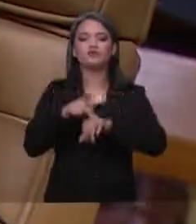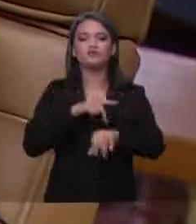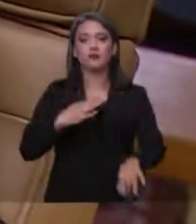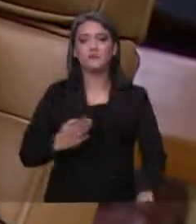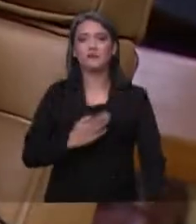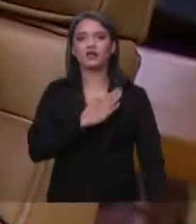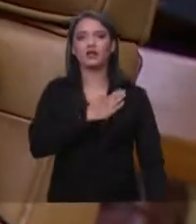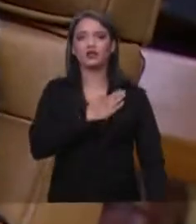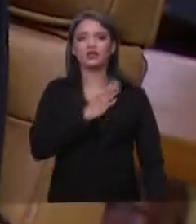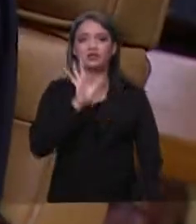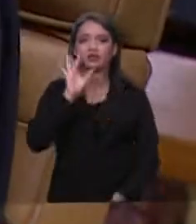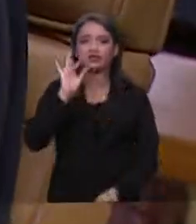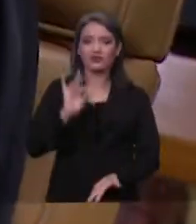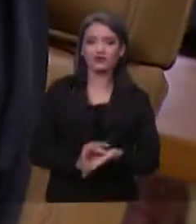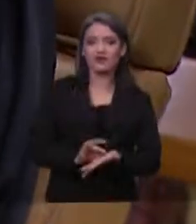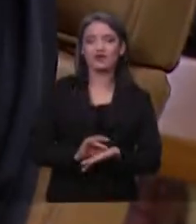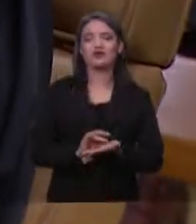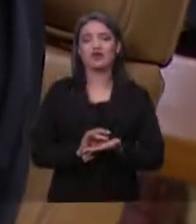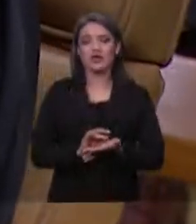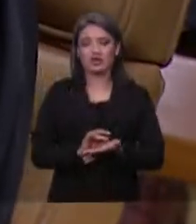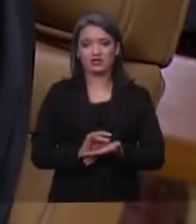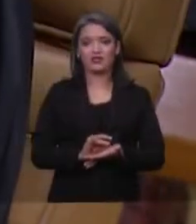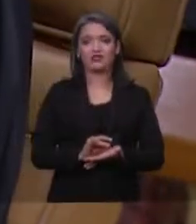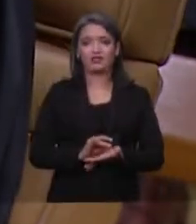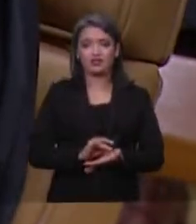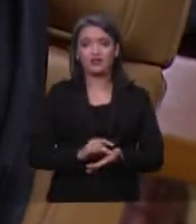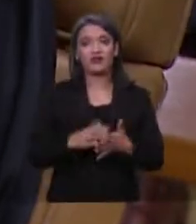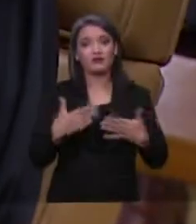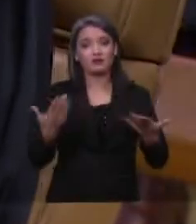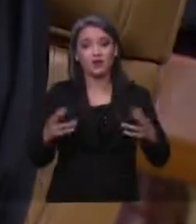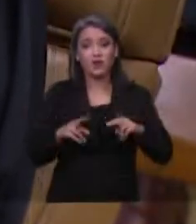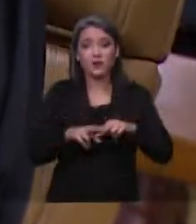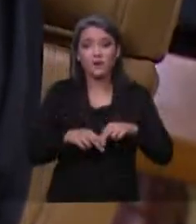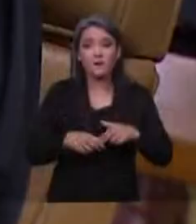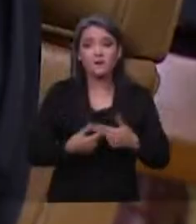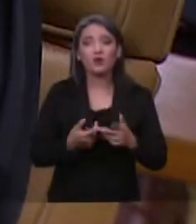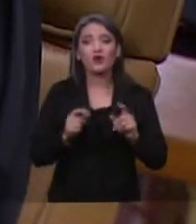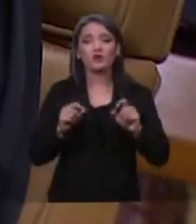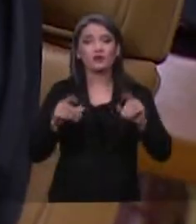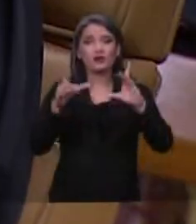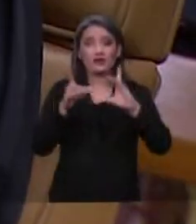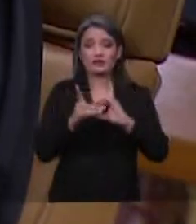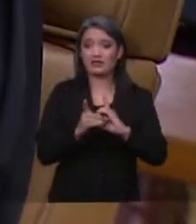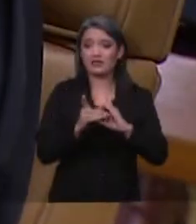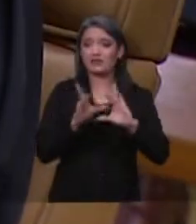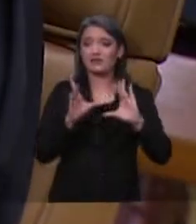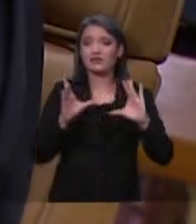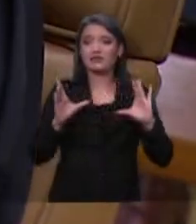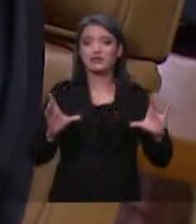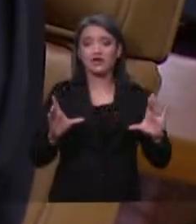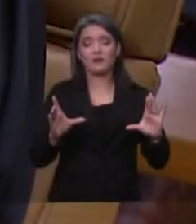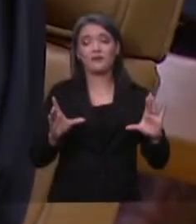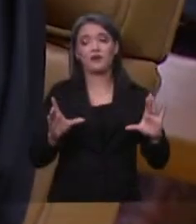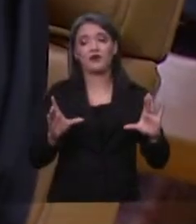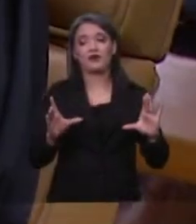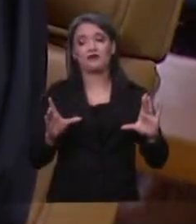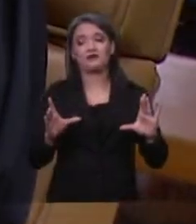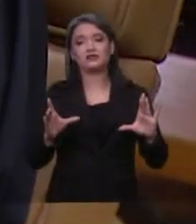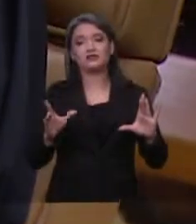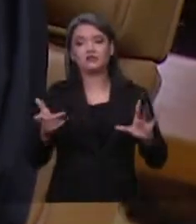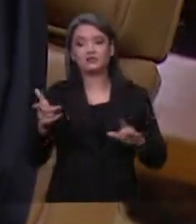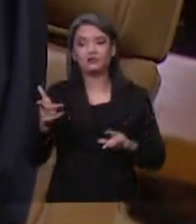autêntico, máxime em razão da nossa democracia ter sido